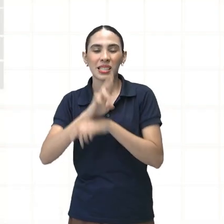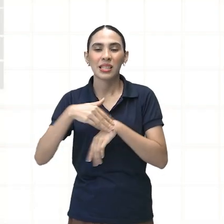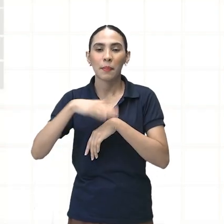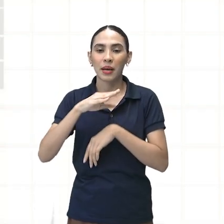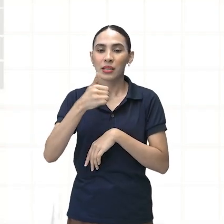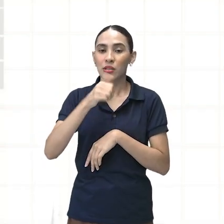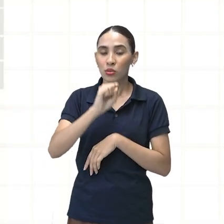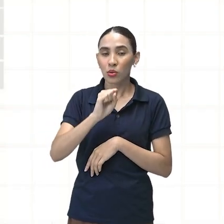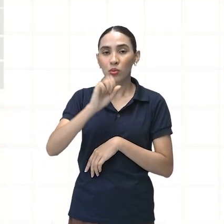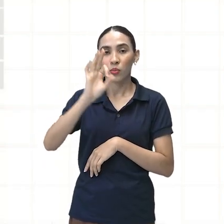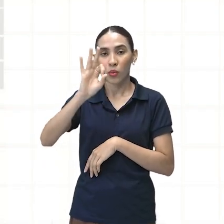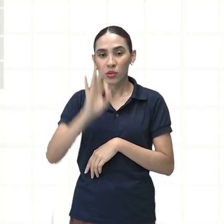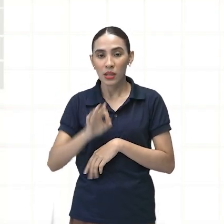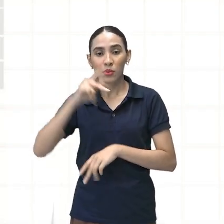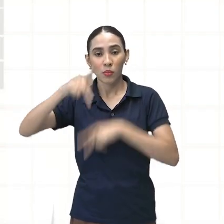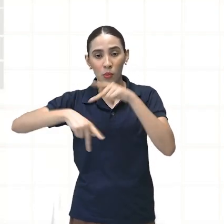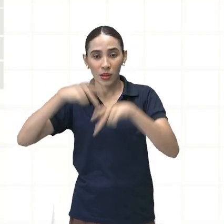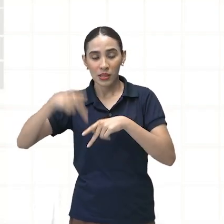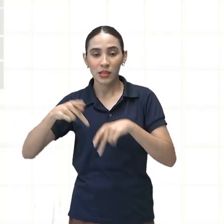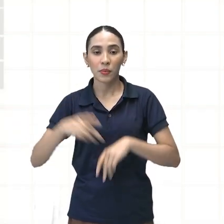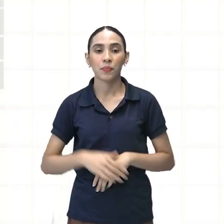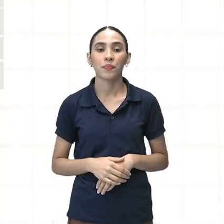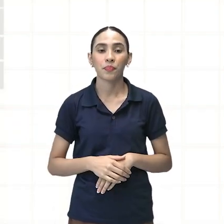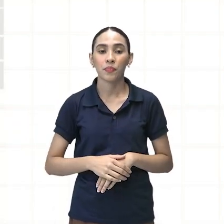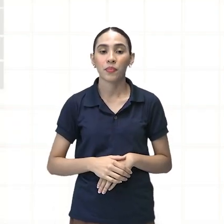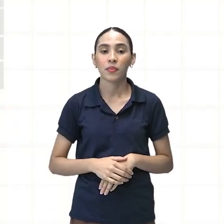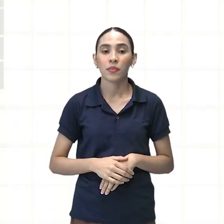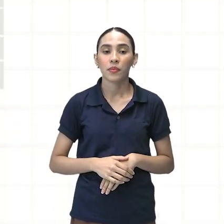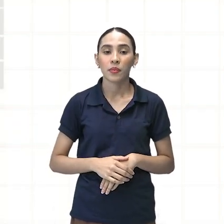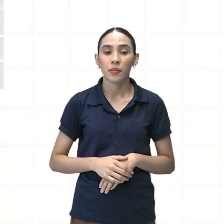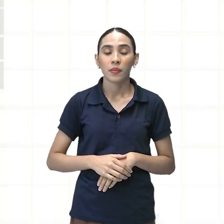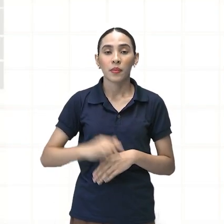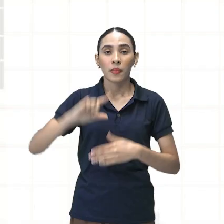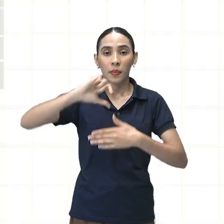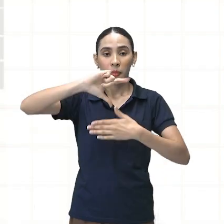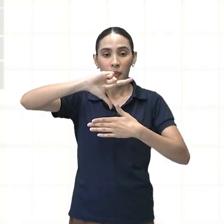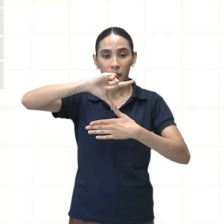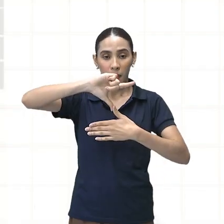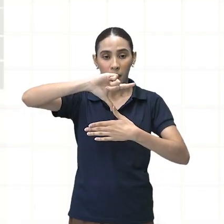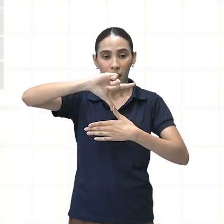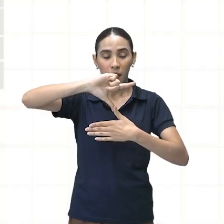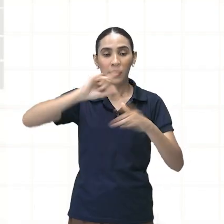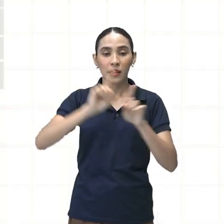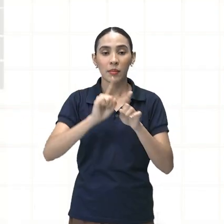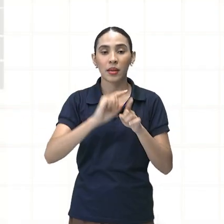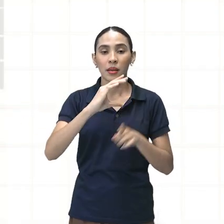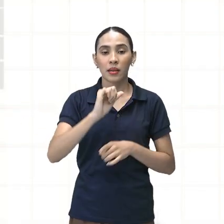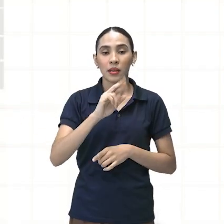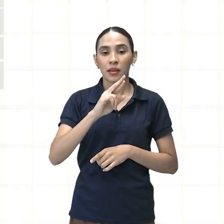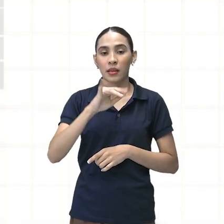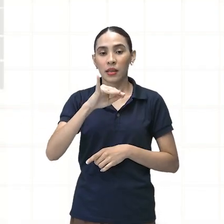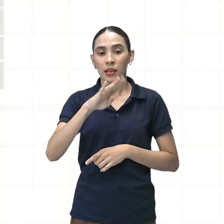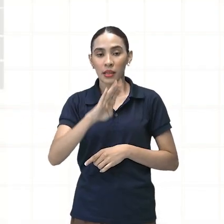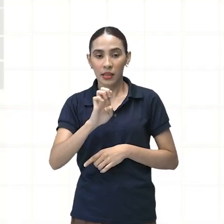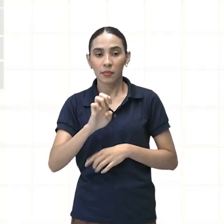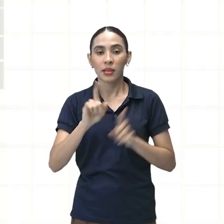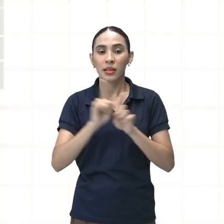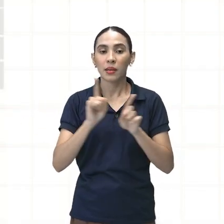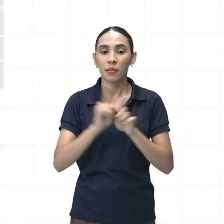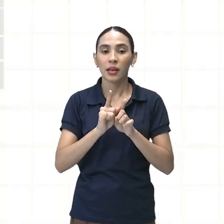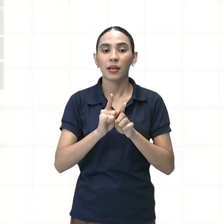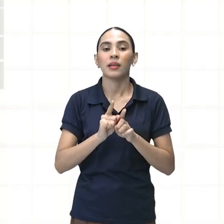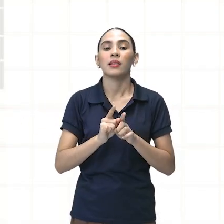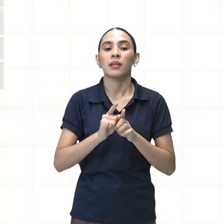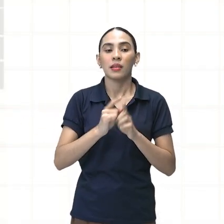de 18% da população mundial. A América Latina e Caribe, juntamente com a América do Norte, formam